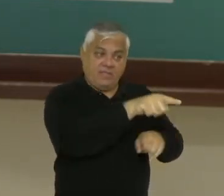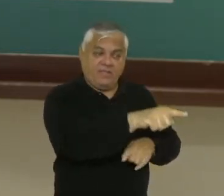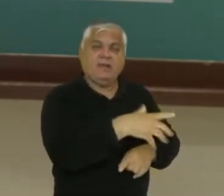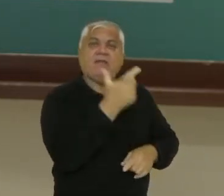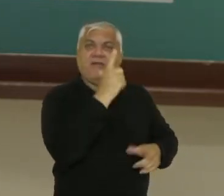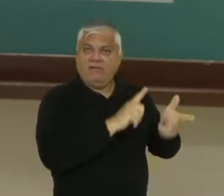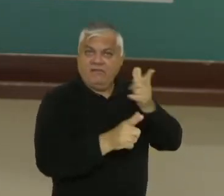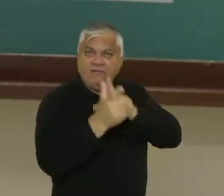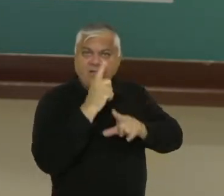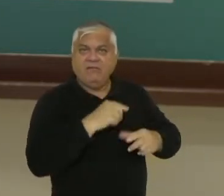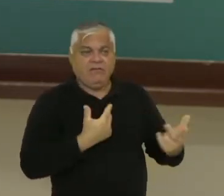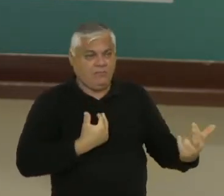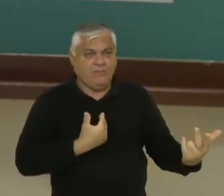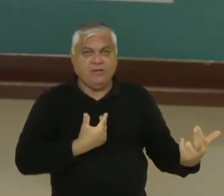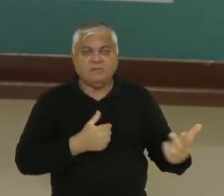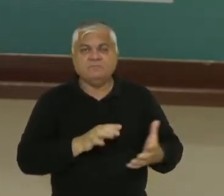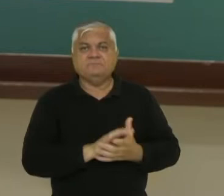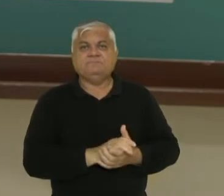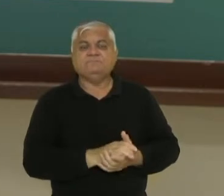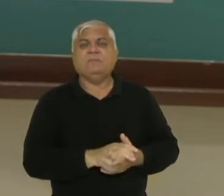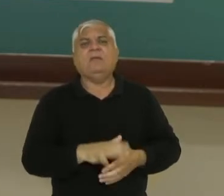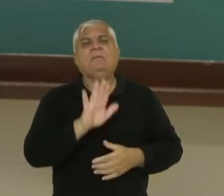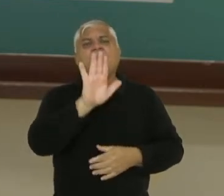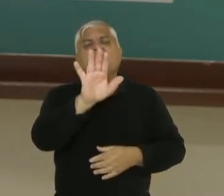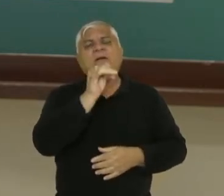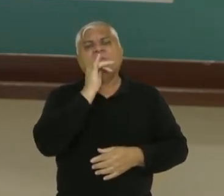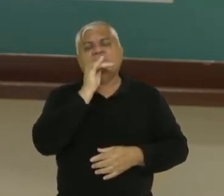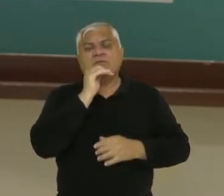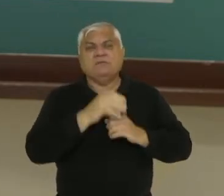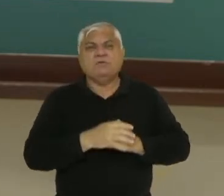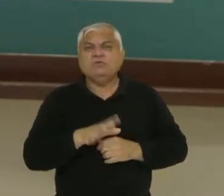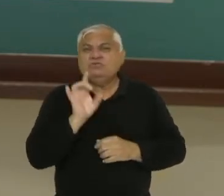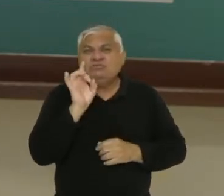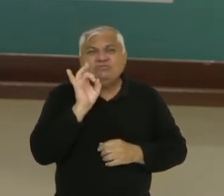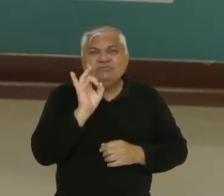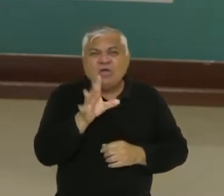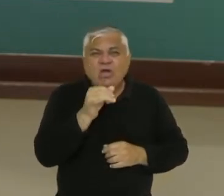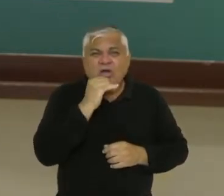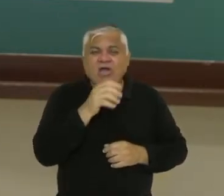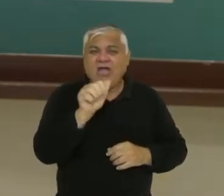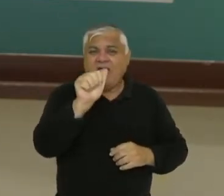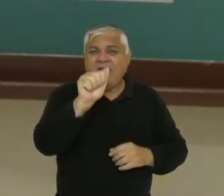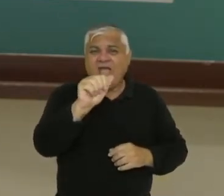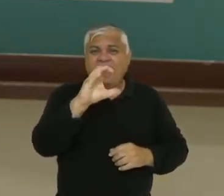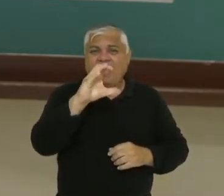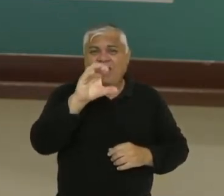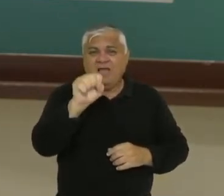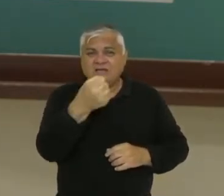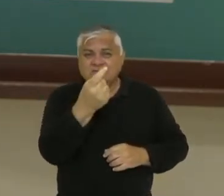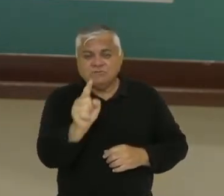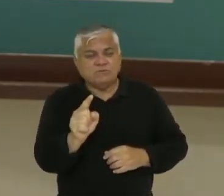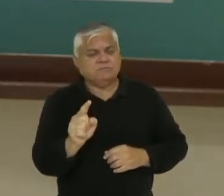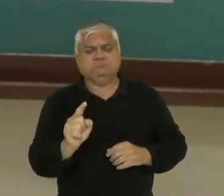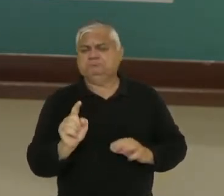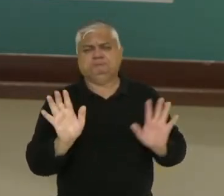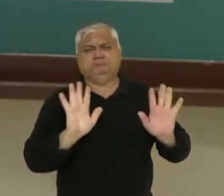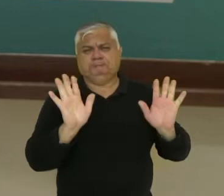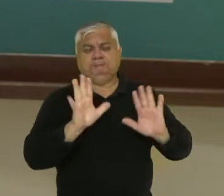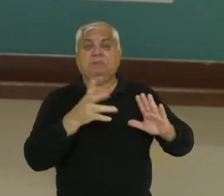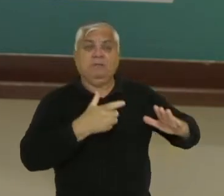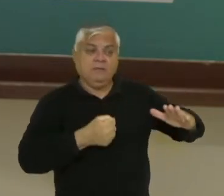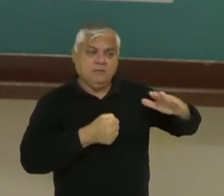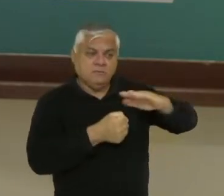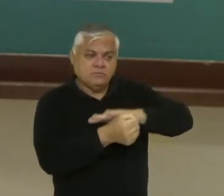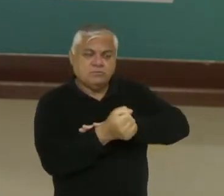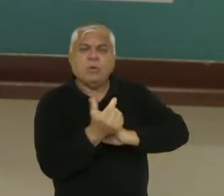esses valores, não é verdade? Mas não precisa ser apenas em ações, nós podemos fazer investimentos